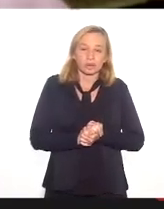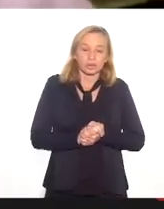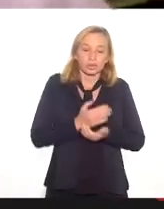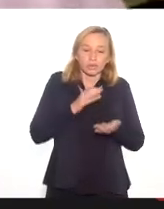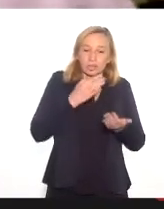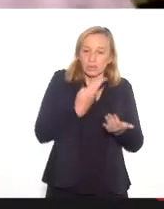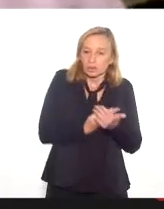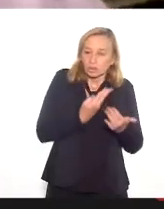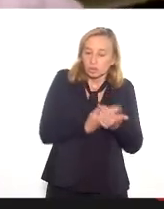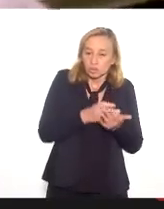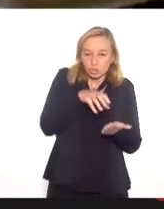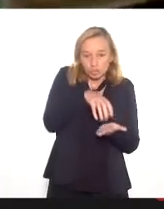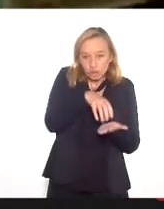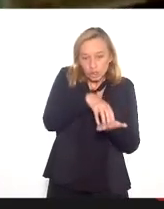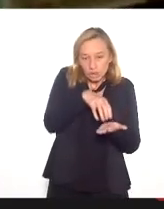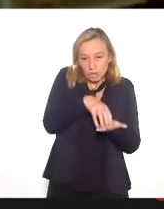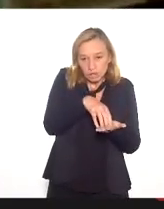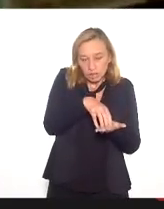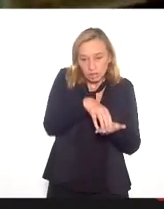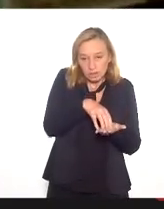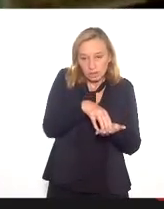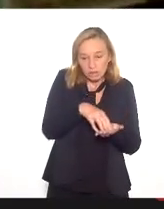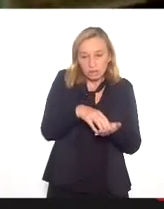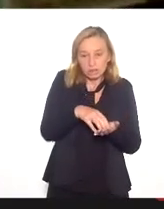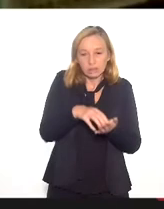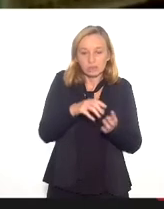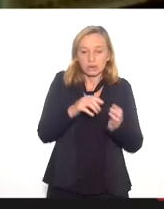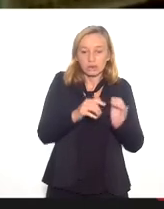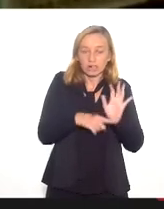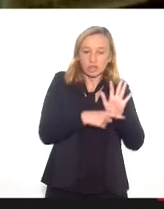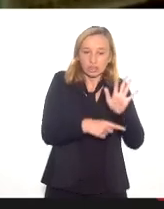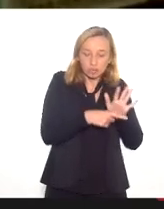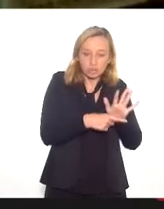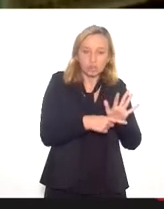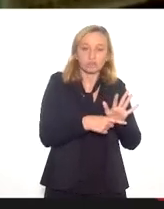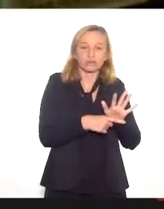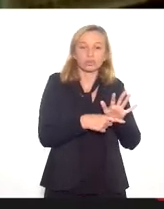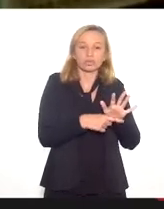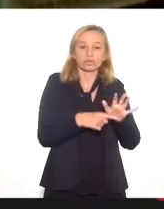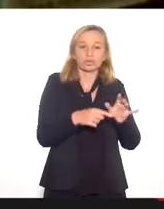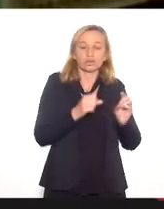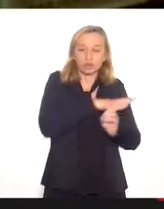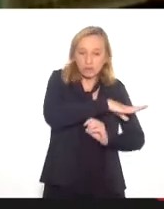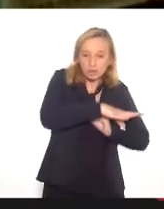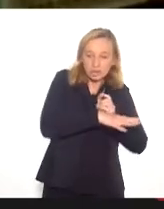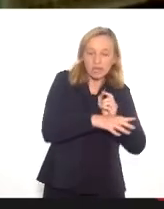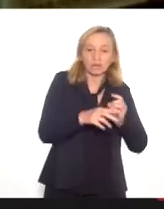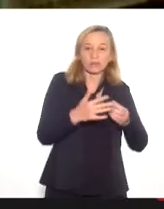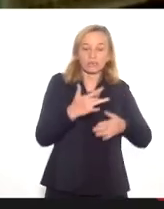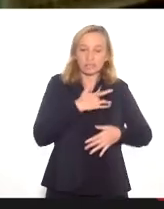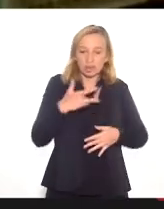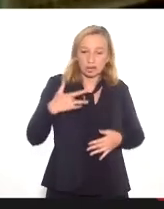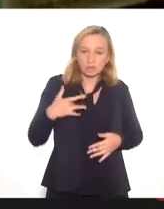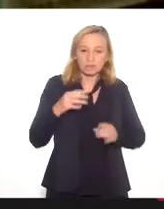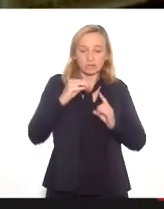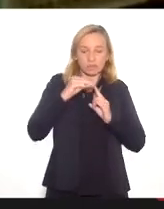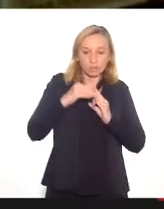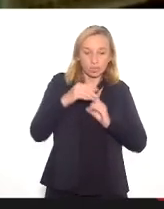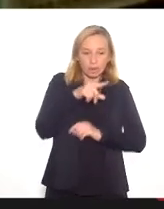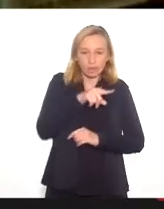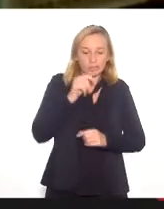Estudos sobre Determinantes Sociais em Saúde, o CEP, da Escola Nacional de Saúde Pública Sérgio Arouca, da Feu Cruz,